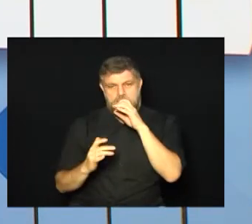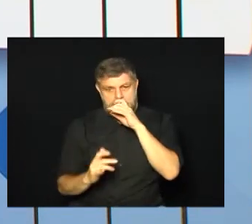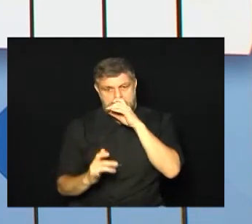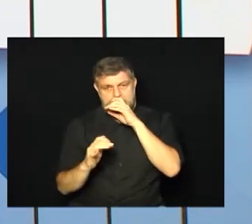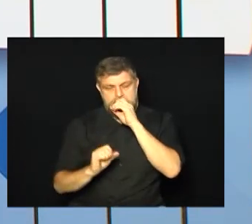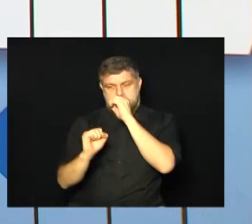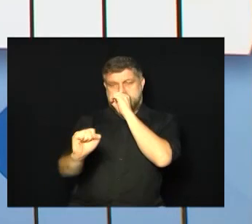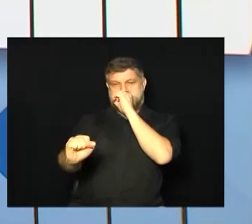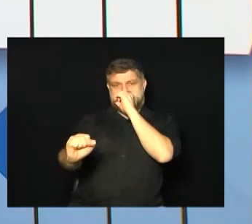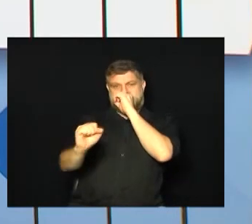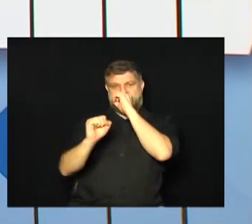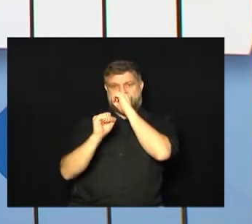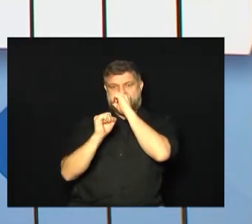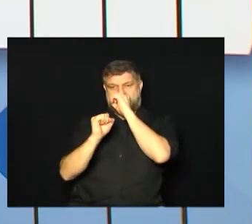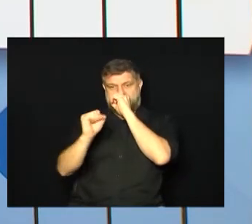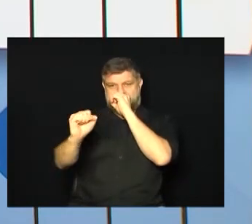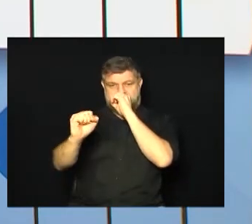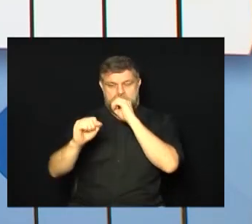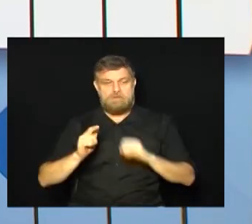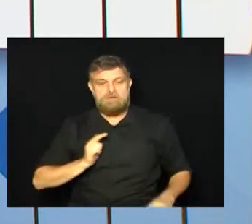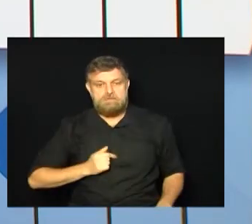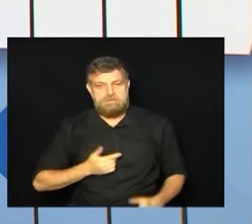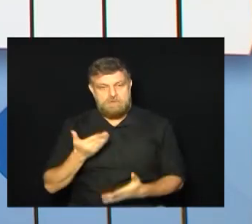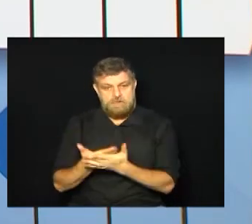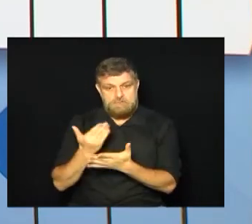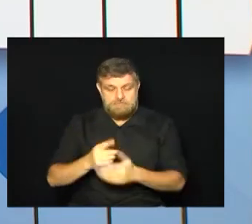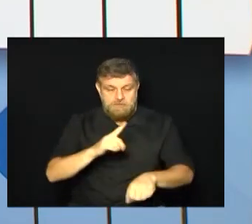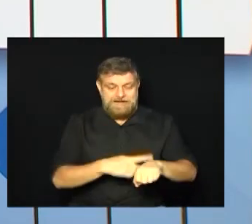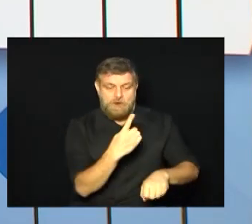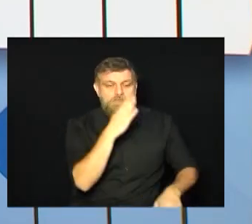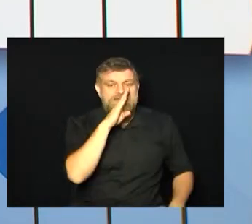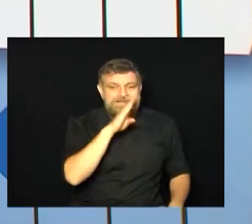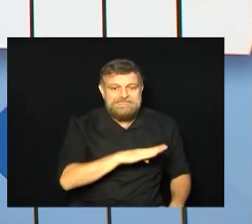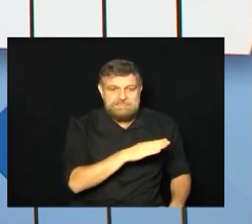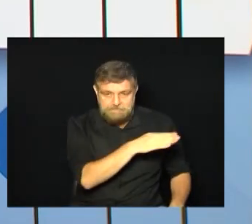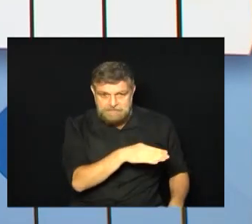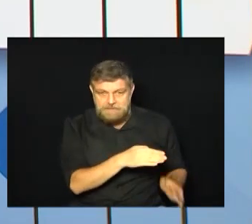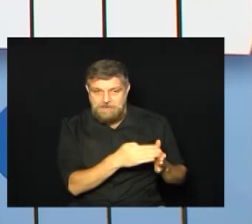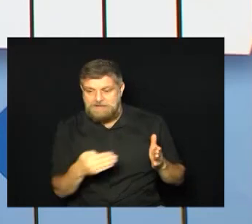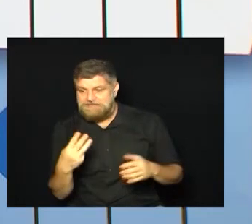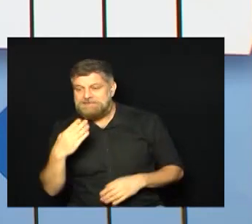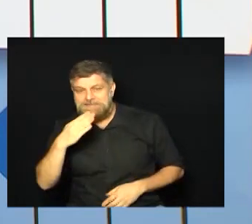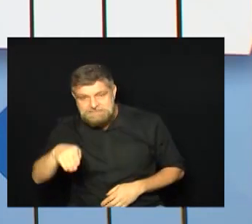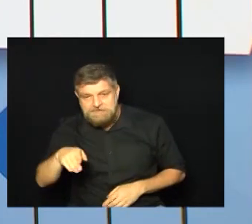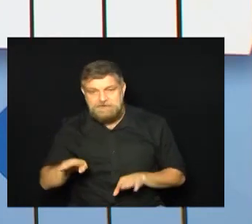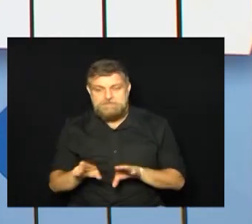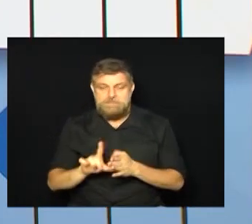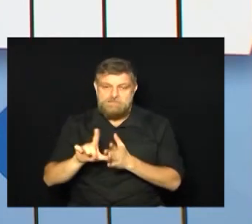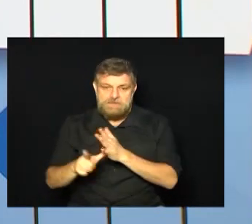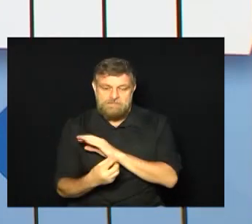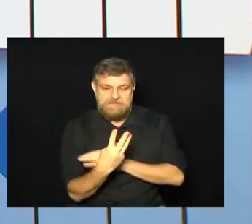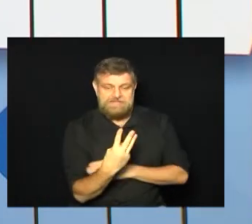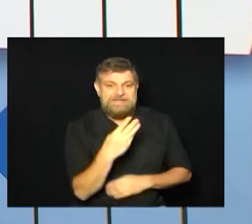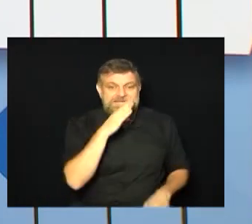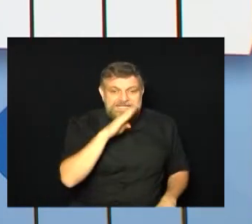e trombone. As aulas são sempre da 1h30 da tarde às 3h15 e depois das 3h15 até às